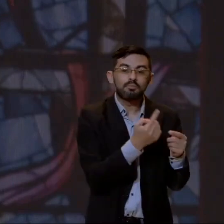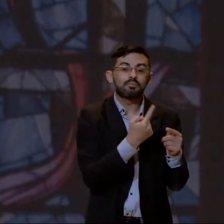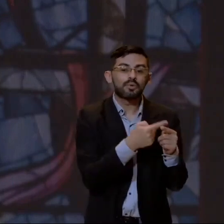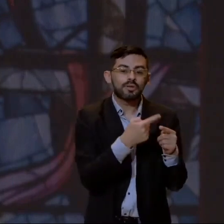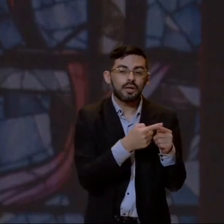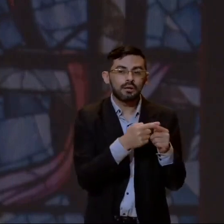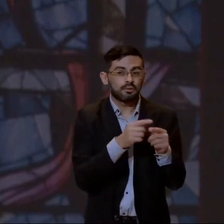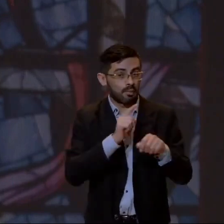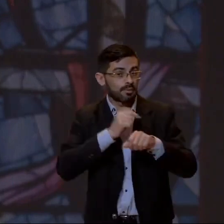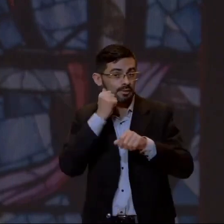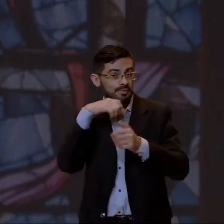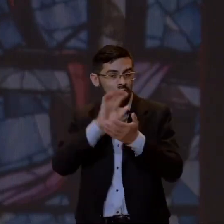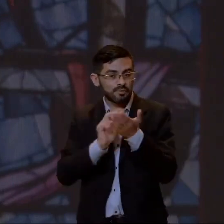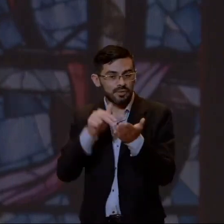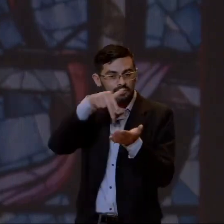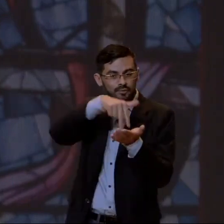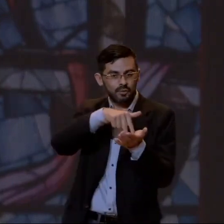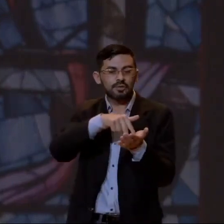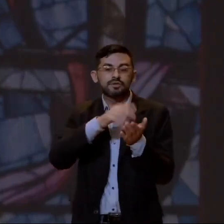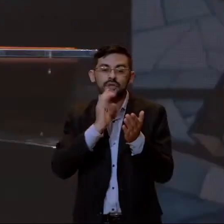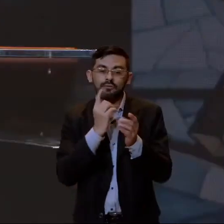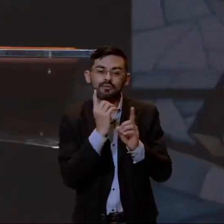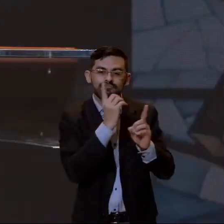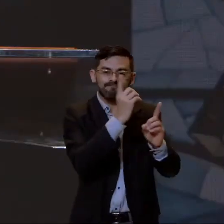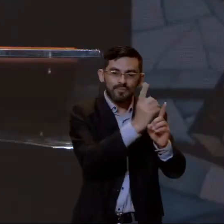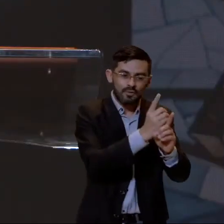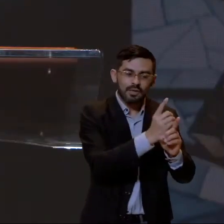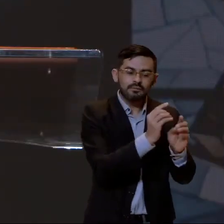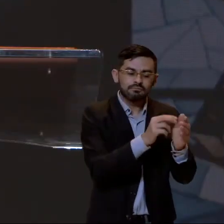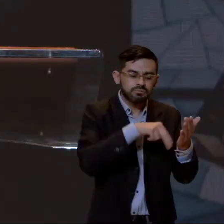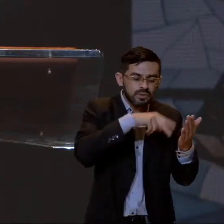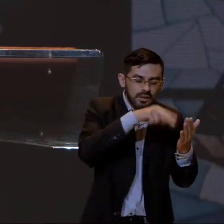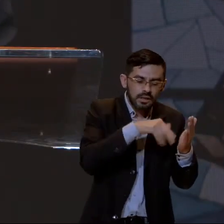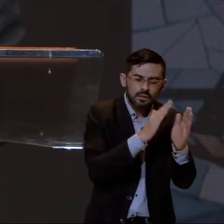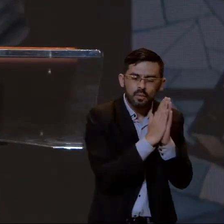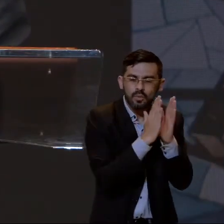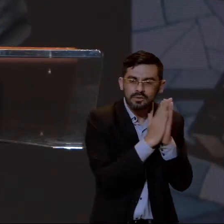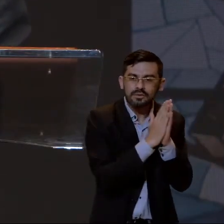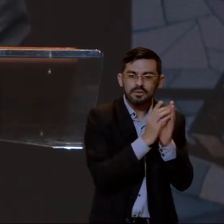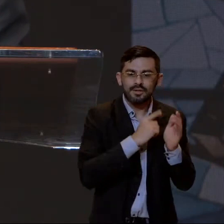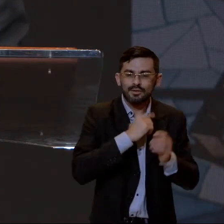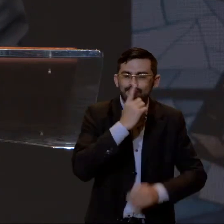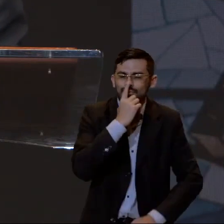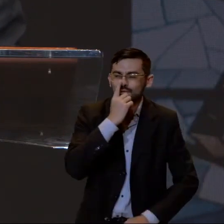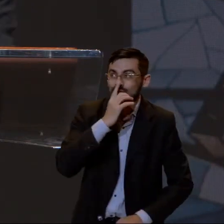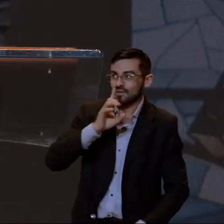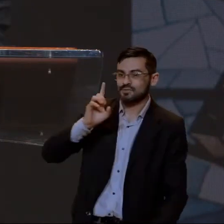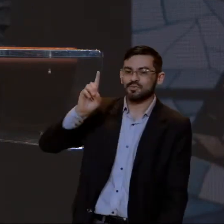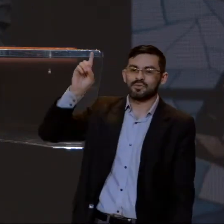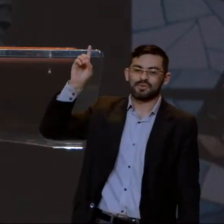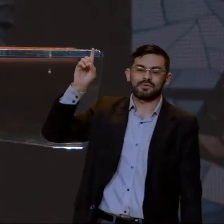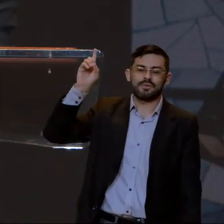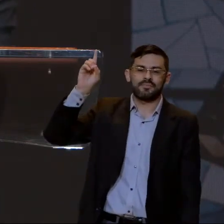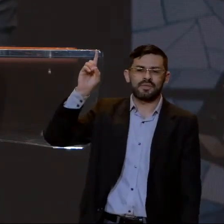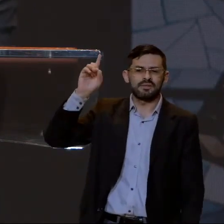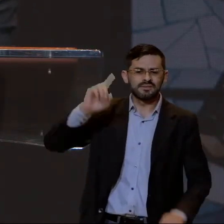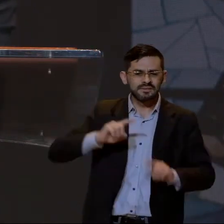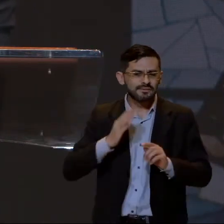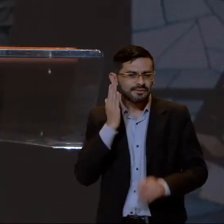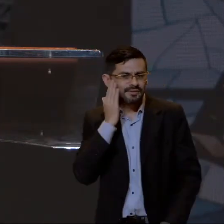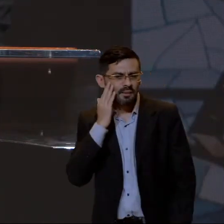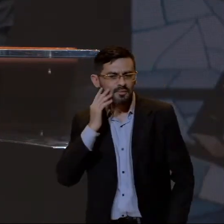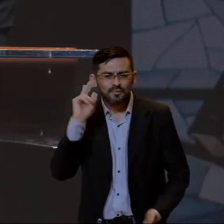Porque ao levantar, ela já teve o seu momento de encontro com o Senhor. Sabe, gente, verdadeiro